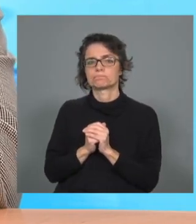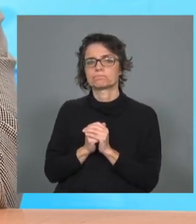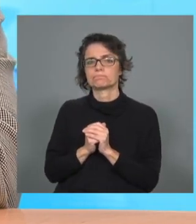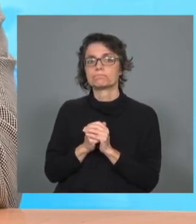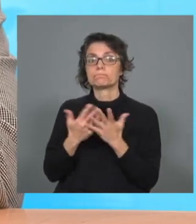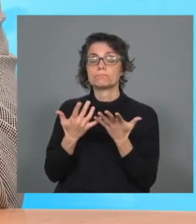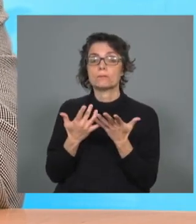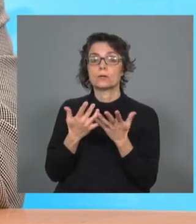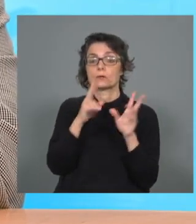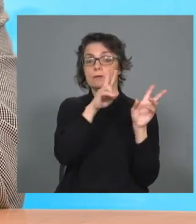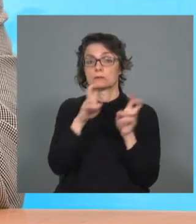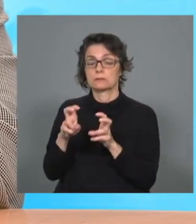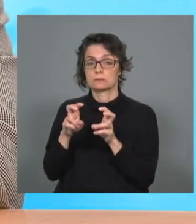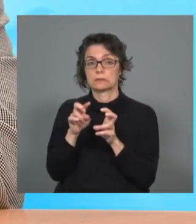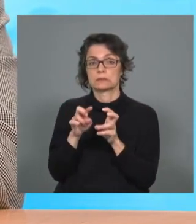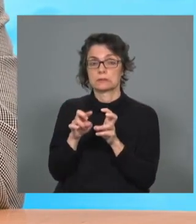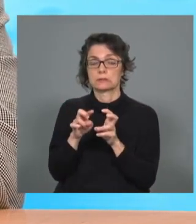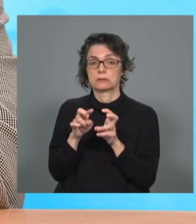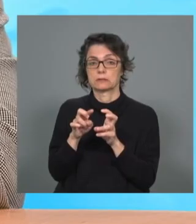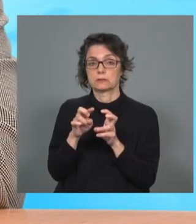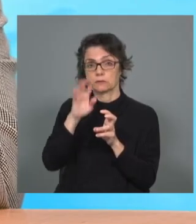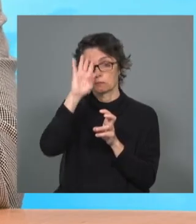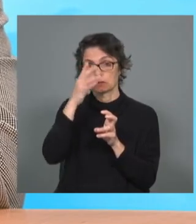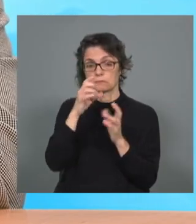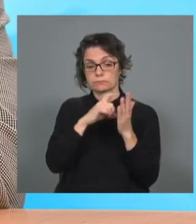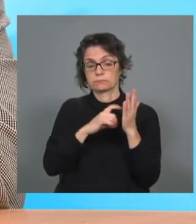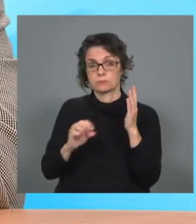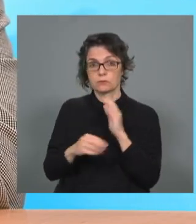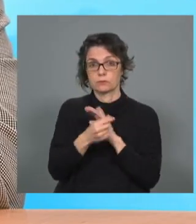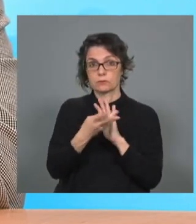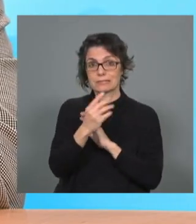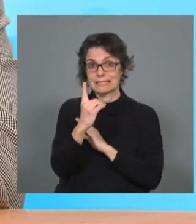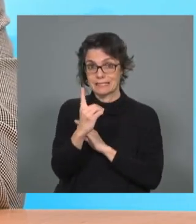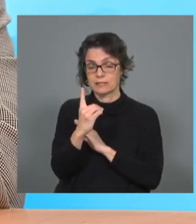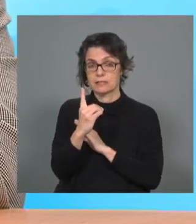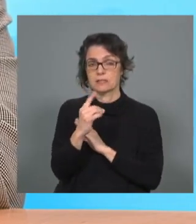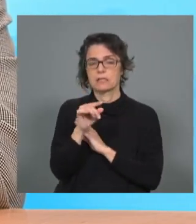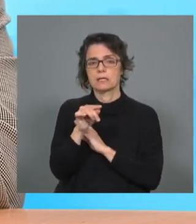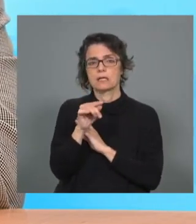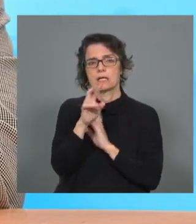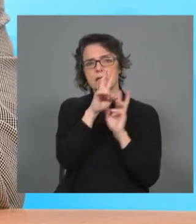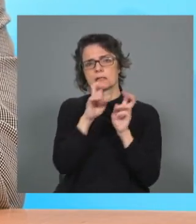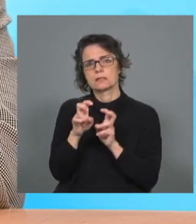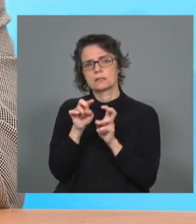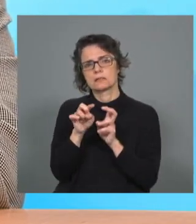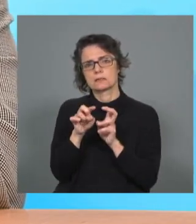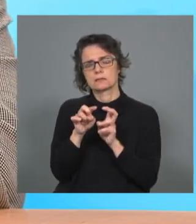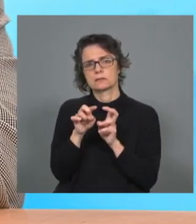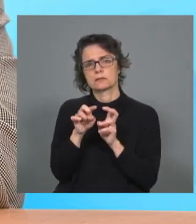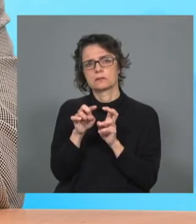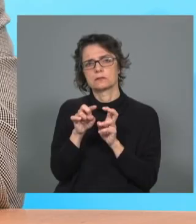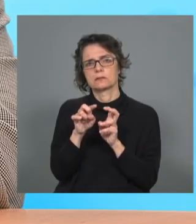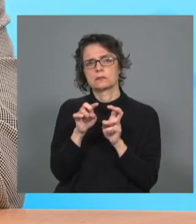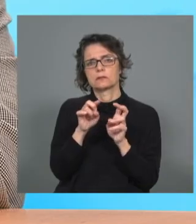Os temas são... E se virem, são 6 capítulos. Nos temas temos alguma variedade, mas há um